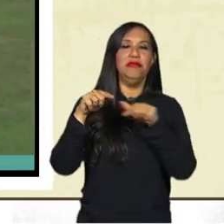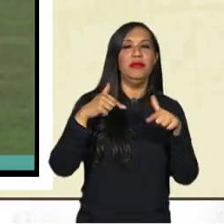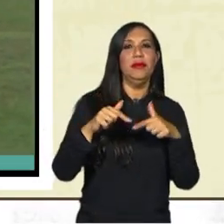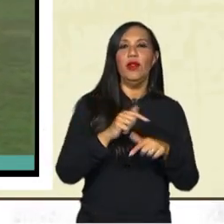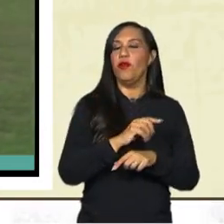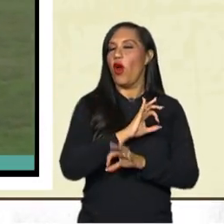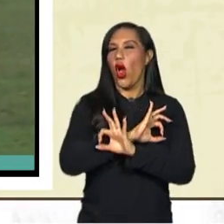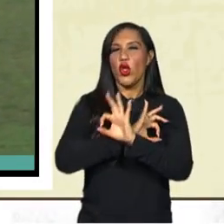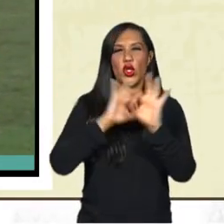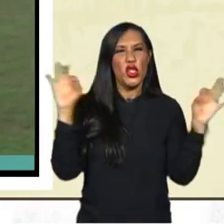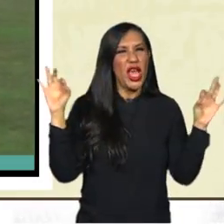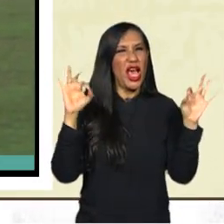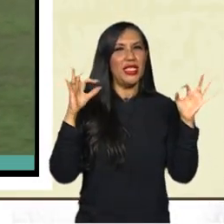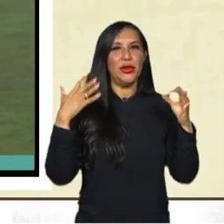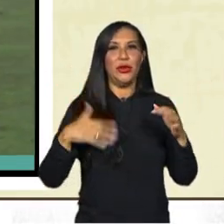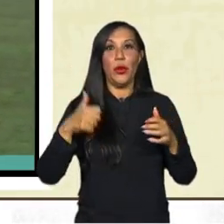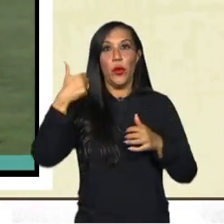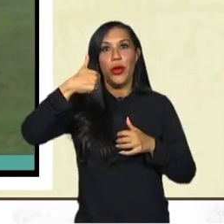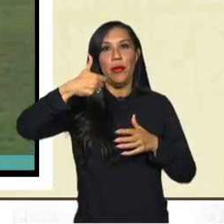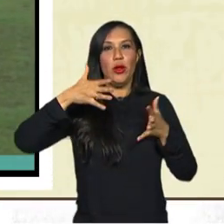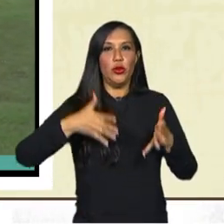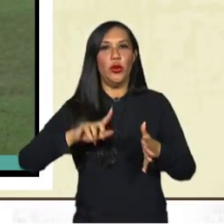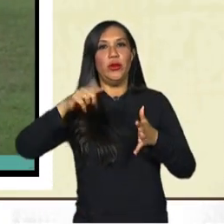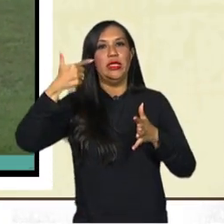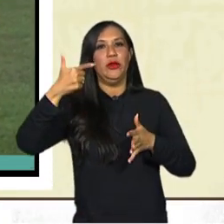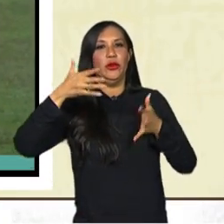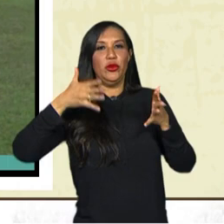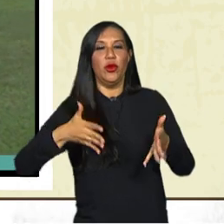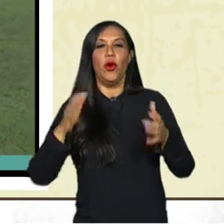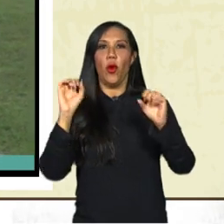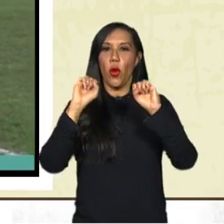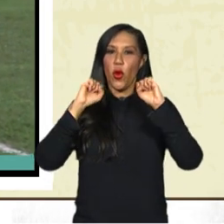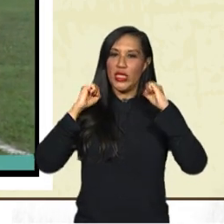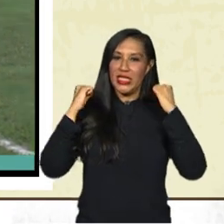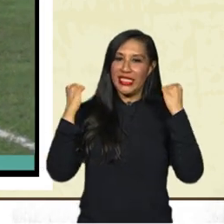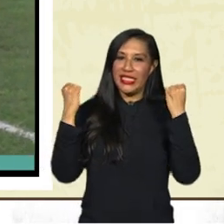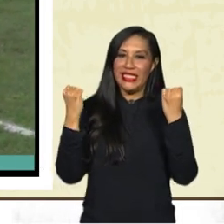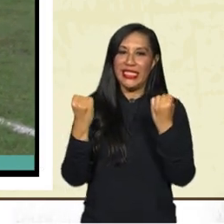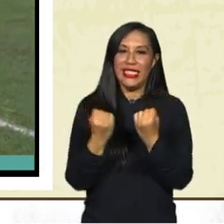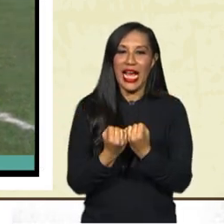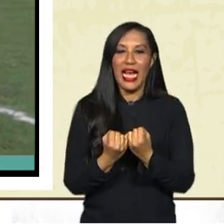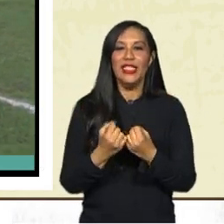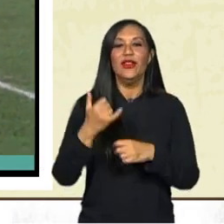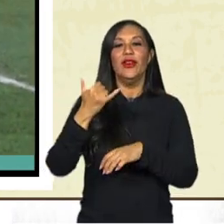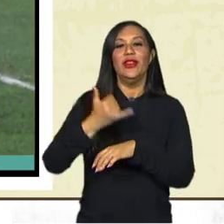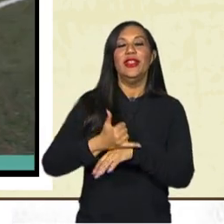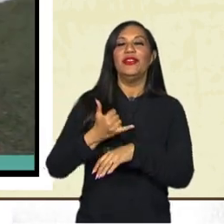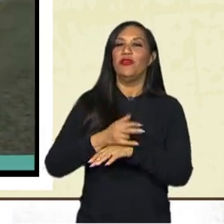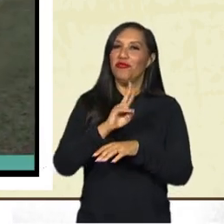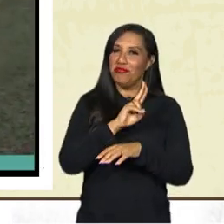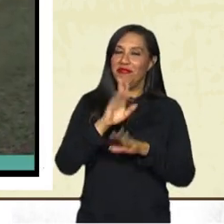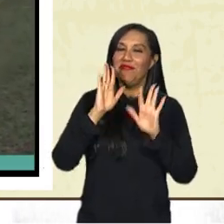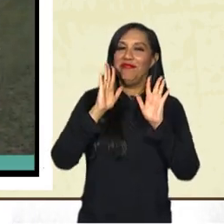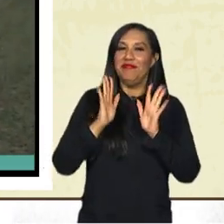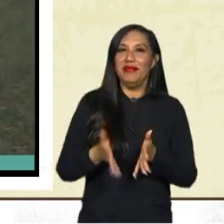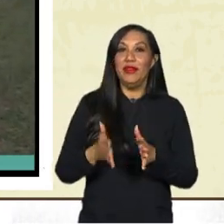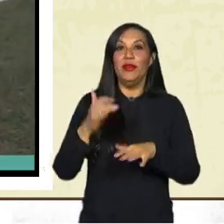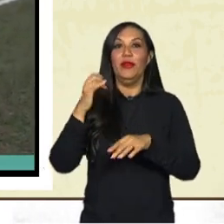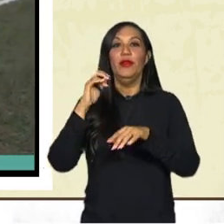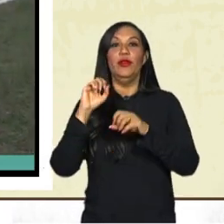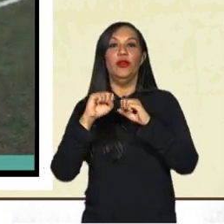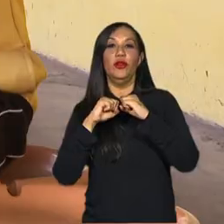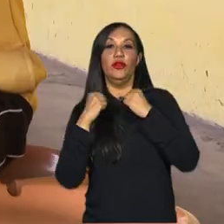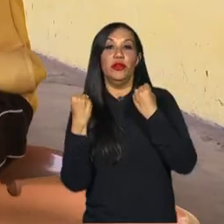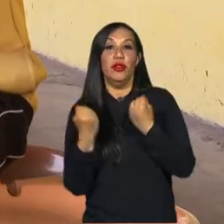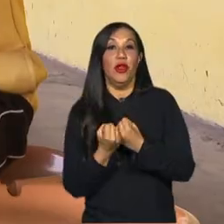um sucesso. O primeiro jogo, o segundo jogo, o estádio, o nome do Volta Redonda pegou. Porque o Volta Redonda não é um clube